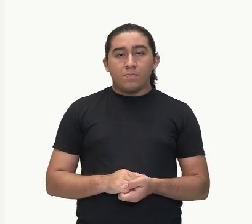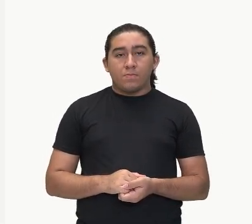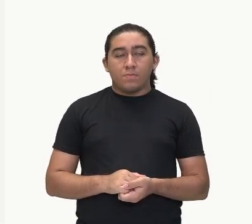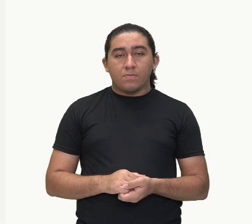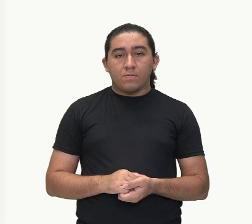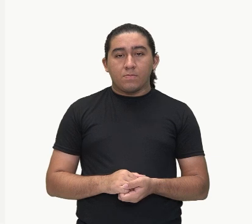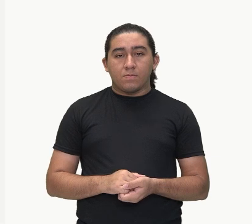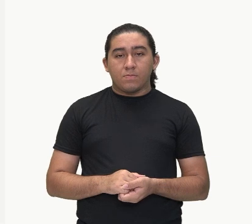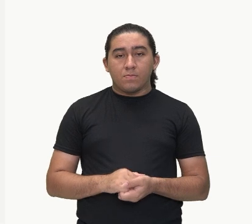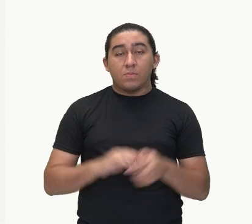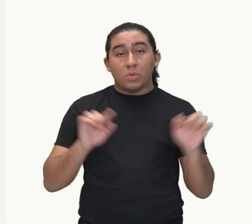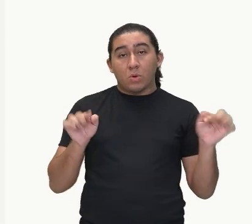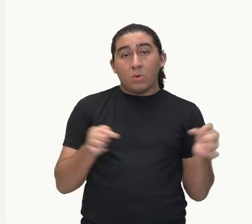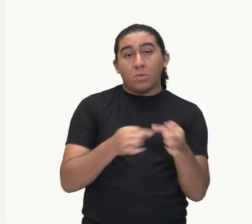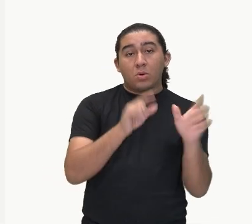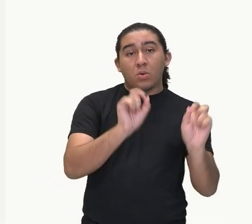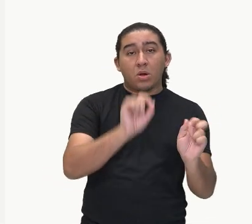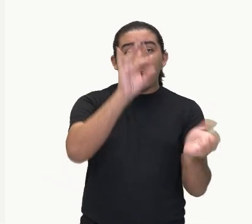o concreto.